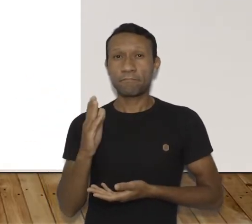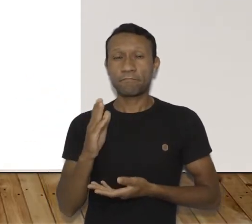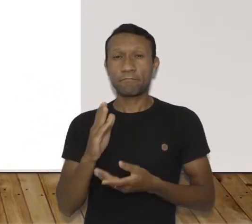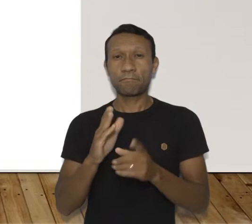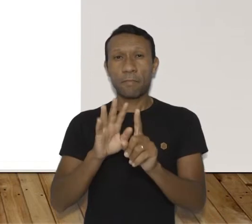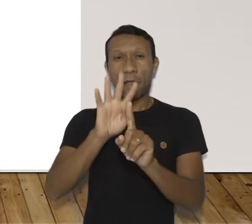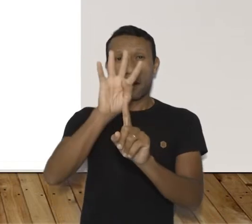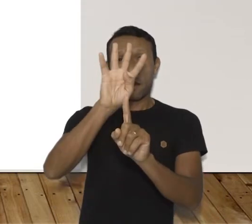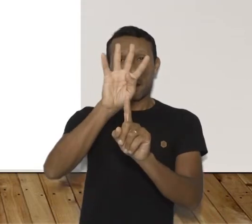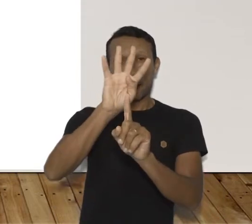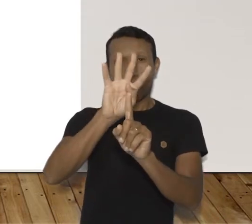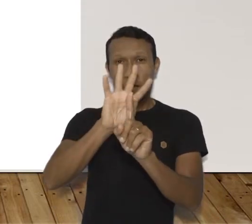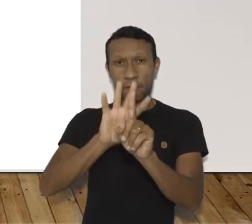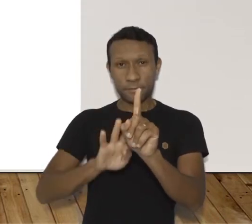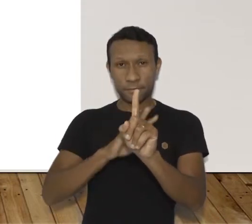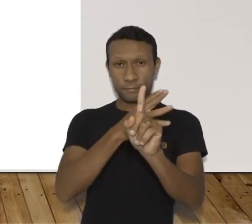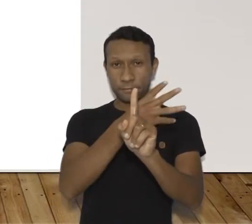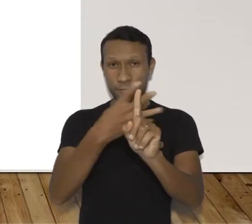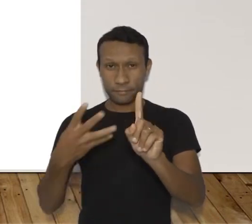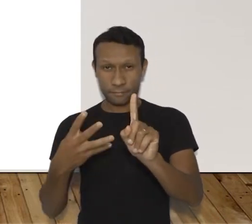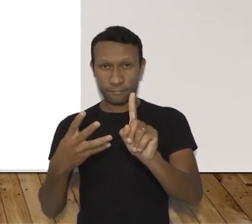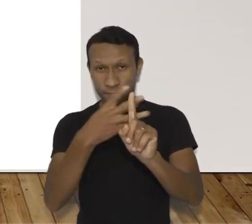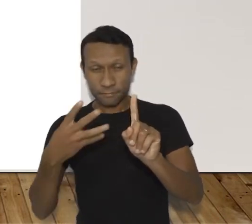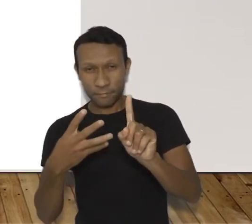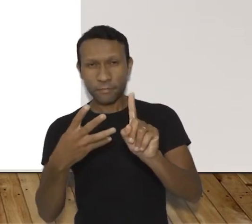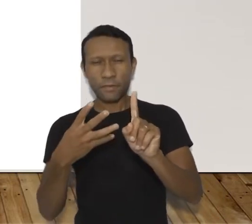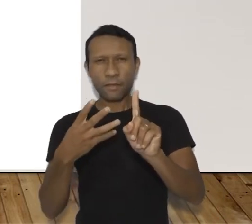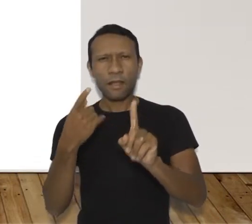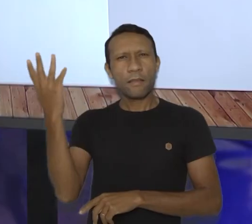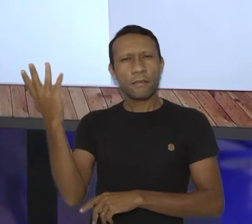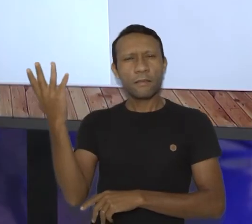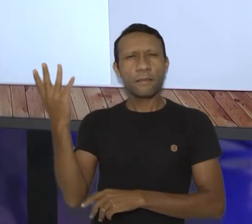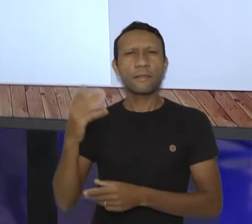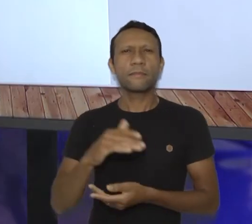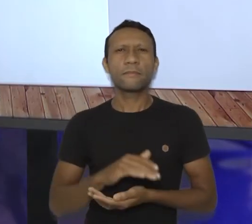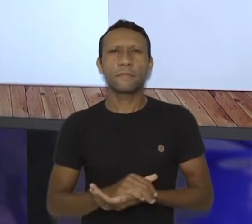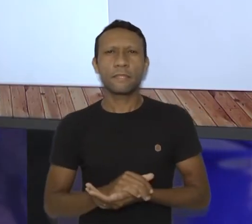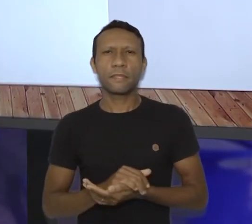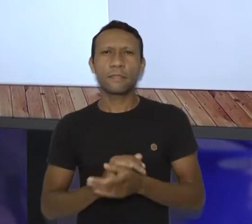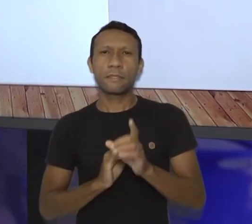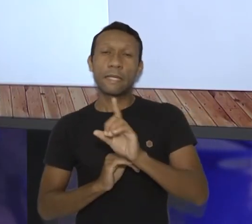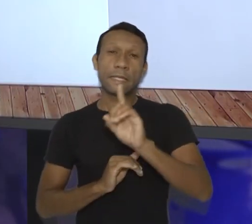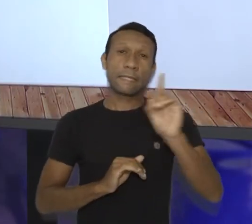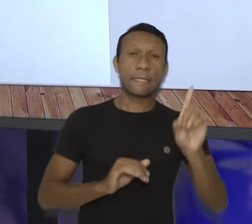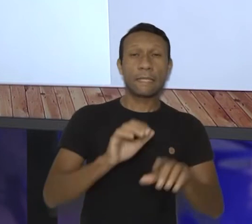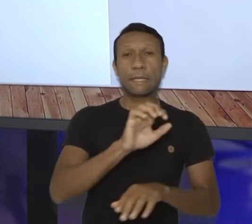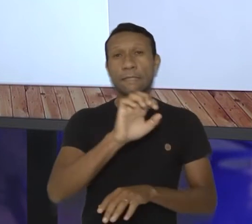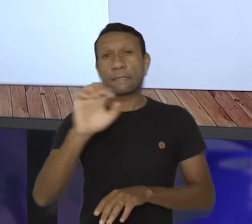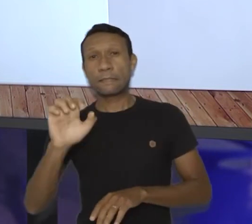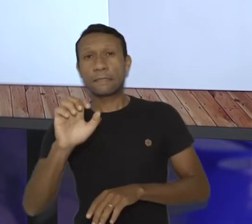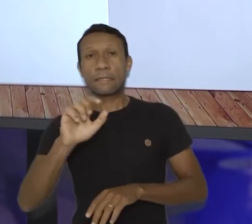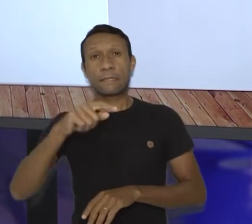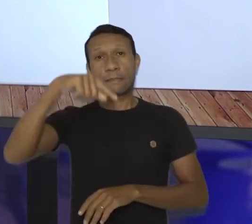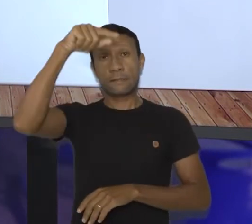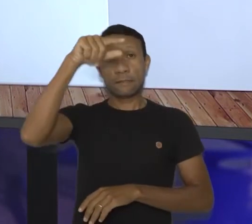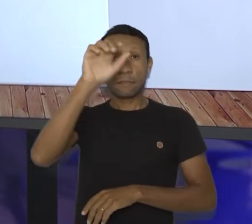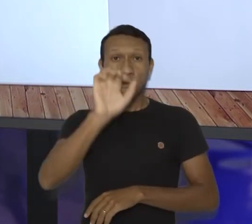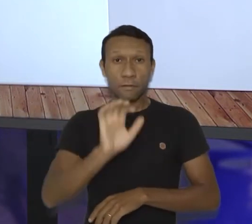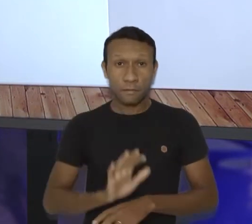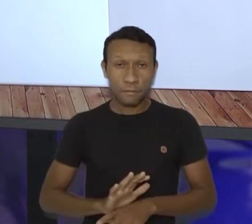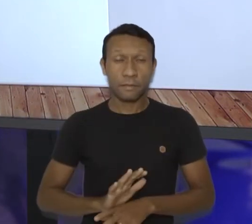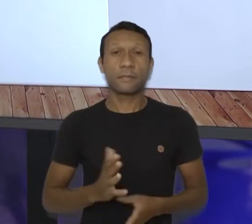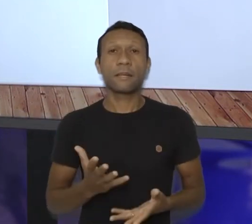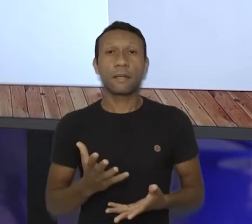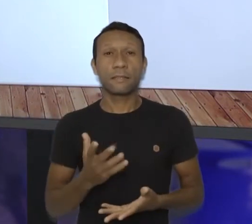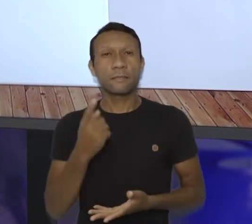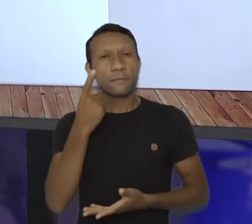cartesiano, onde nós podemos ver essa relação de direita, esquerda, acima ou abaixo de 0, como